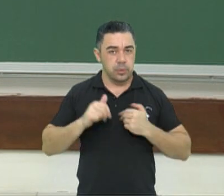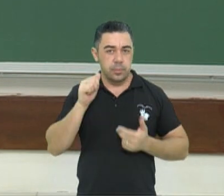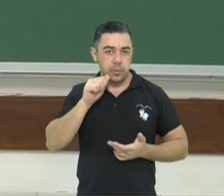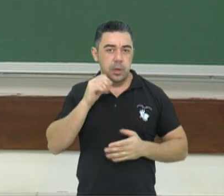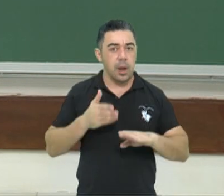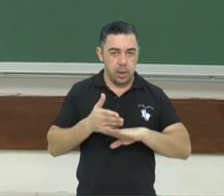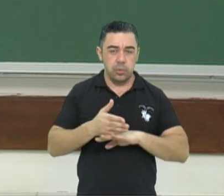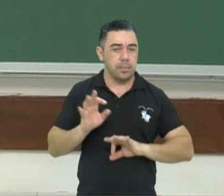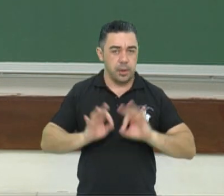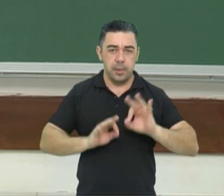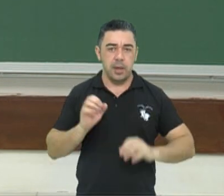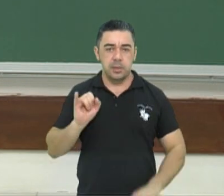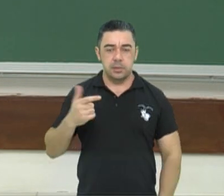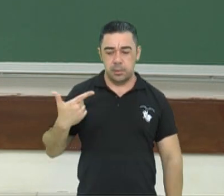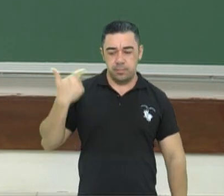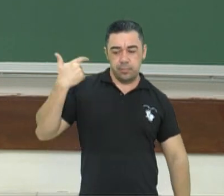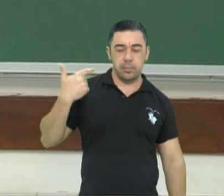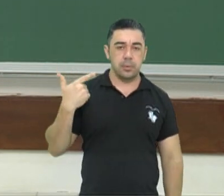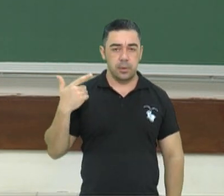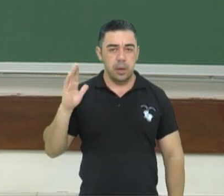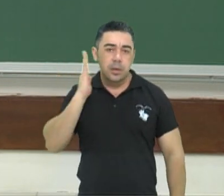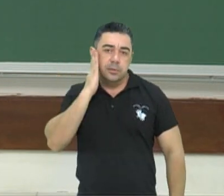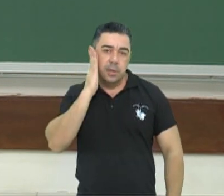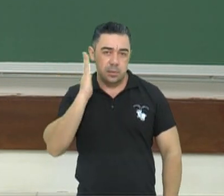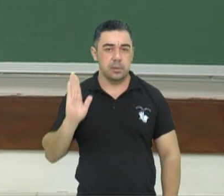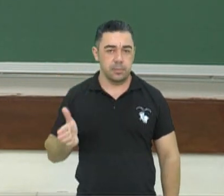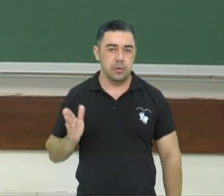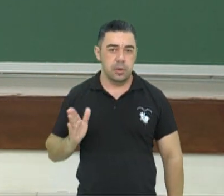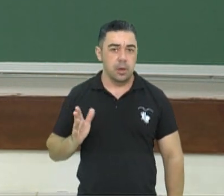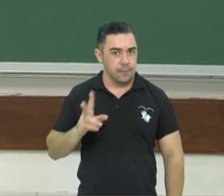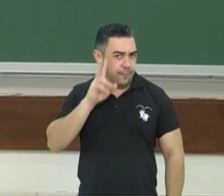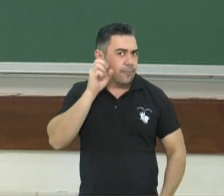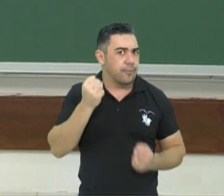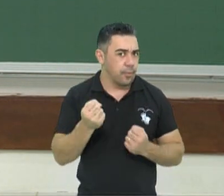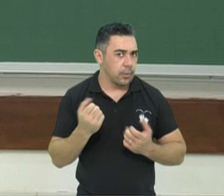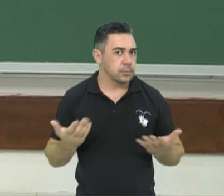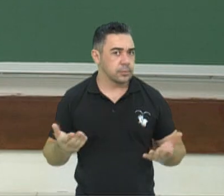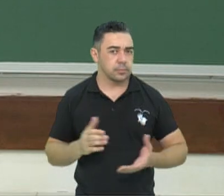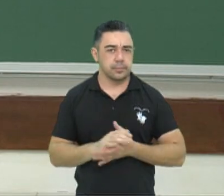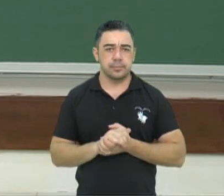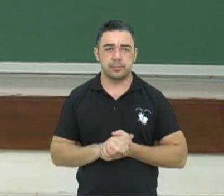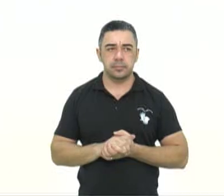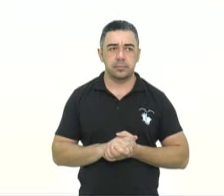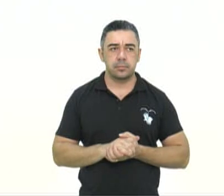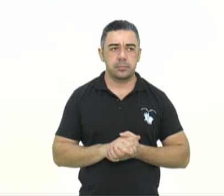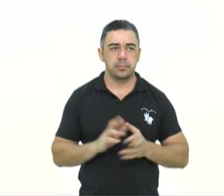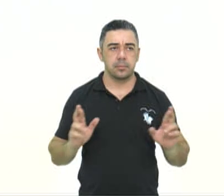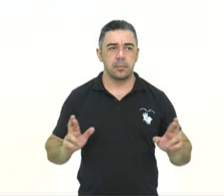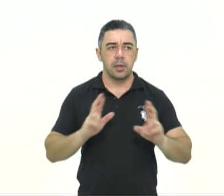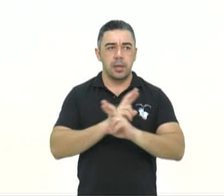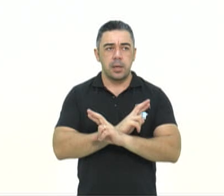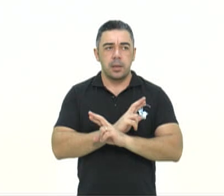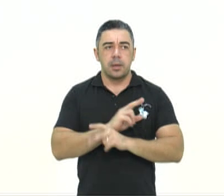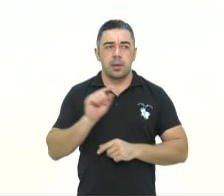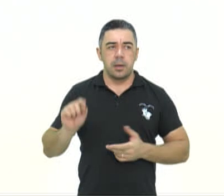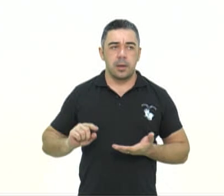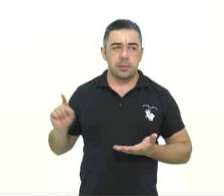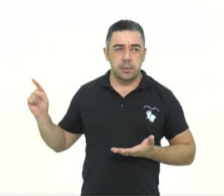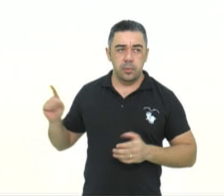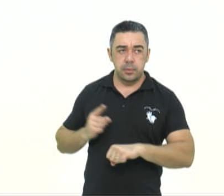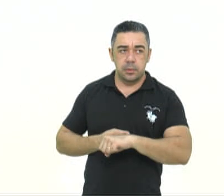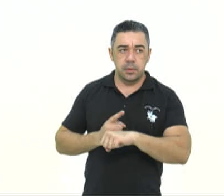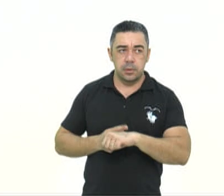ela entrou preparada. Se alguém atirasse nela, ela já estava preparada. Bem forte, né, gente? Relação ao tempo, em 1977, Bolonha, em